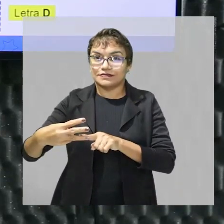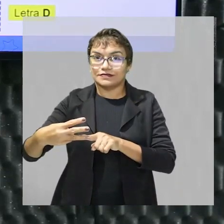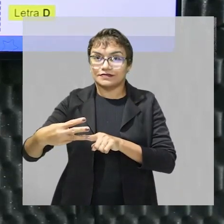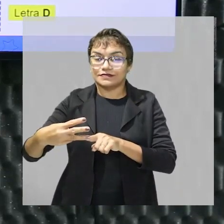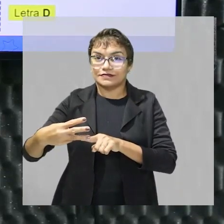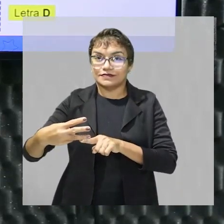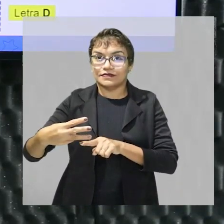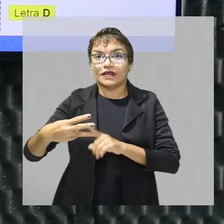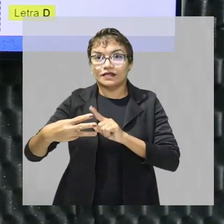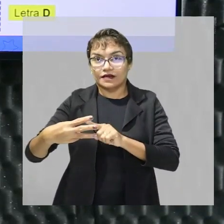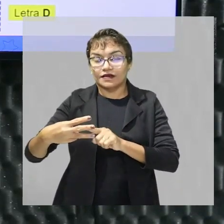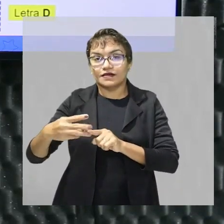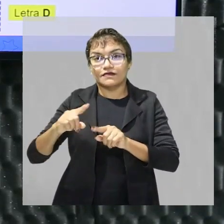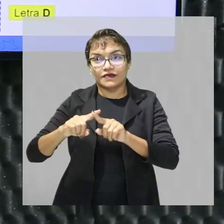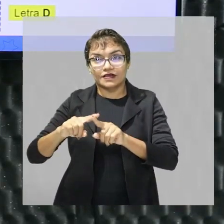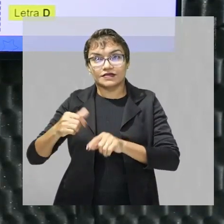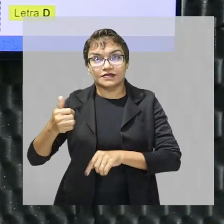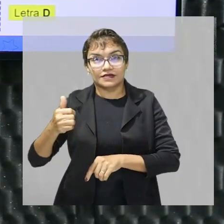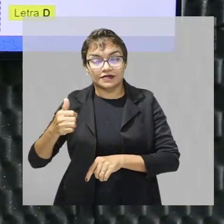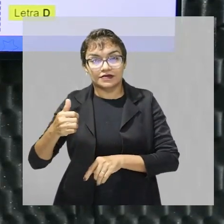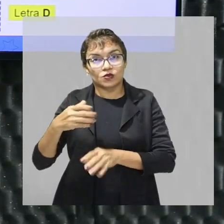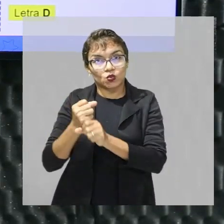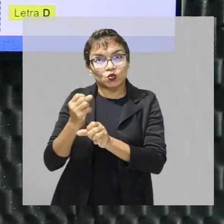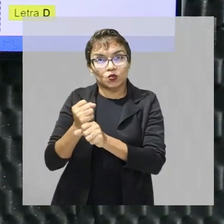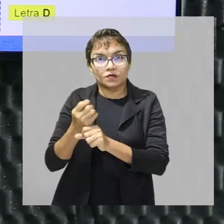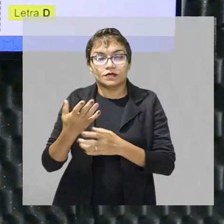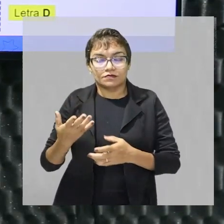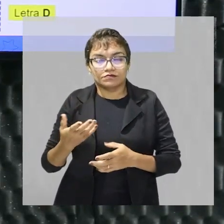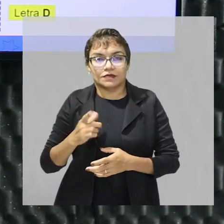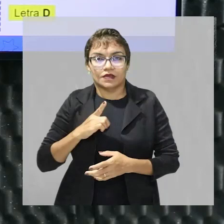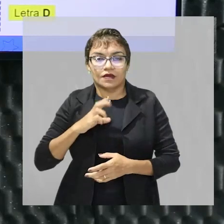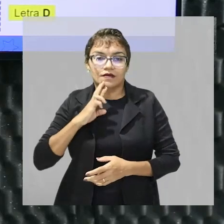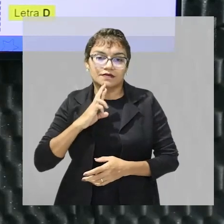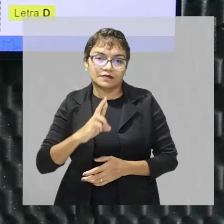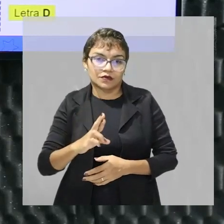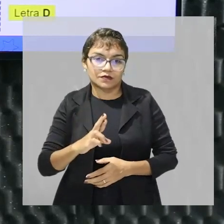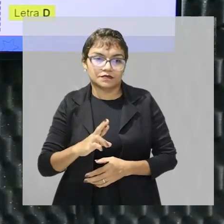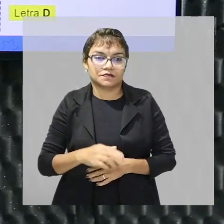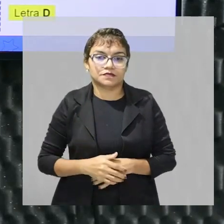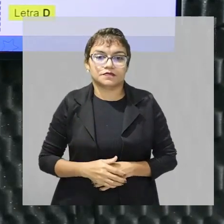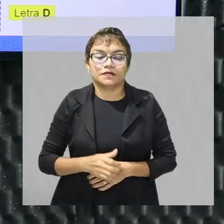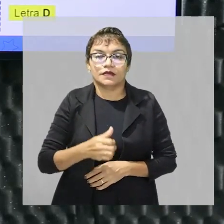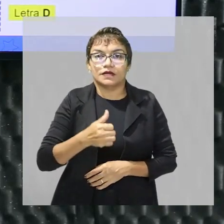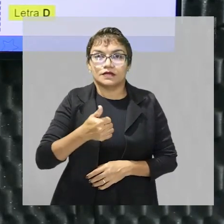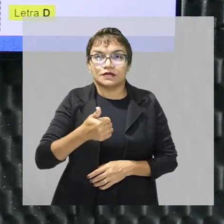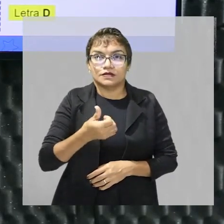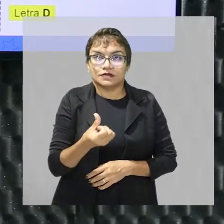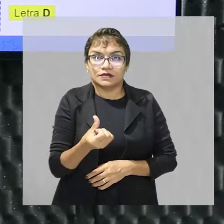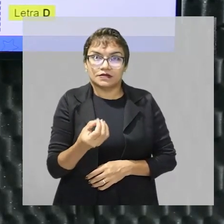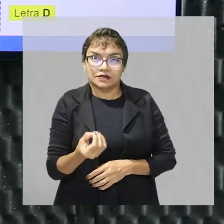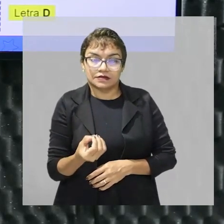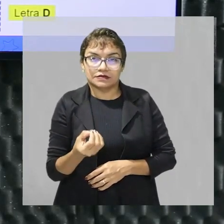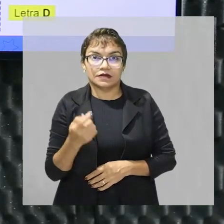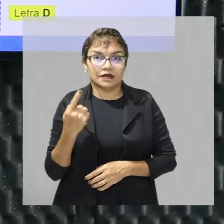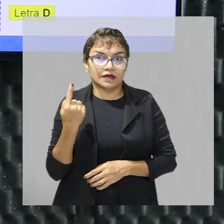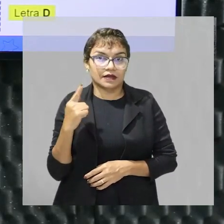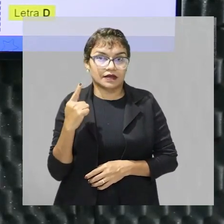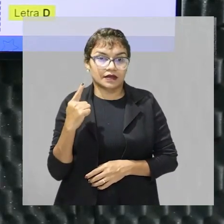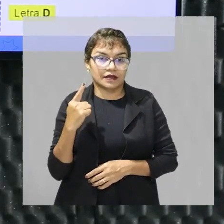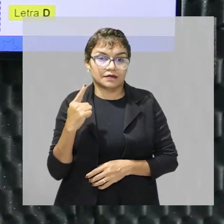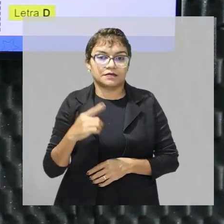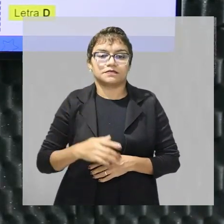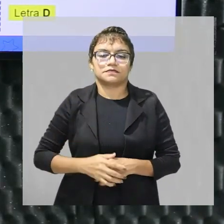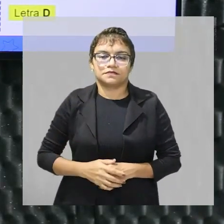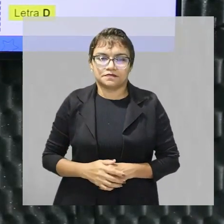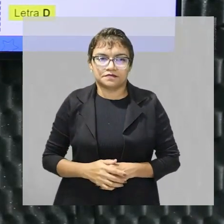vezes 16. Aí eu somo esses valores. Resultado, 160 gramas por mol, tá certo? O caso do